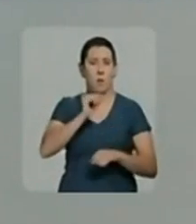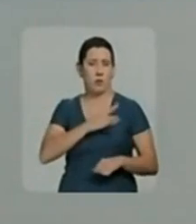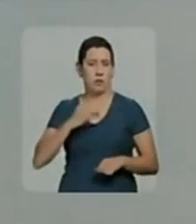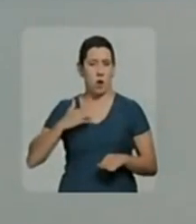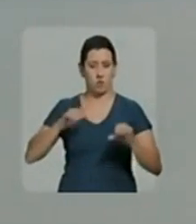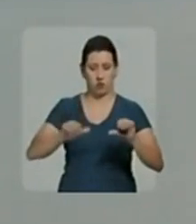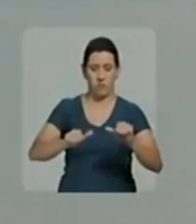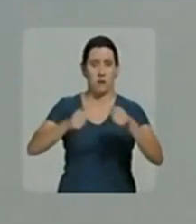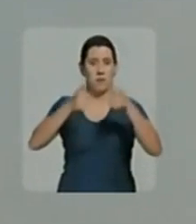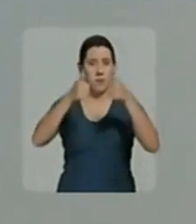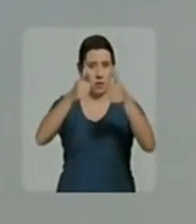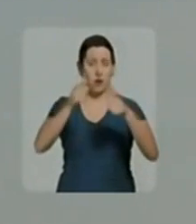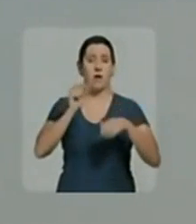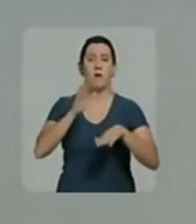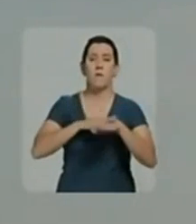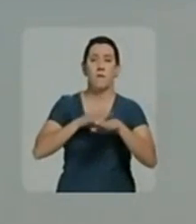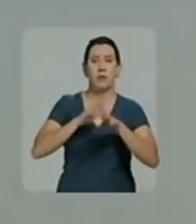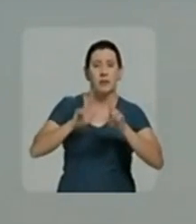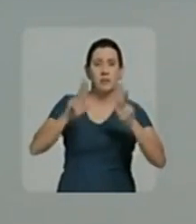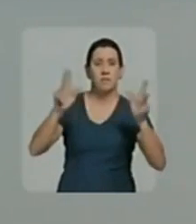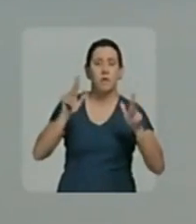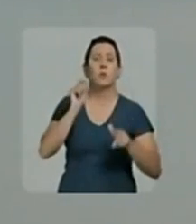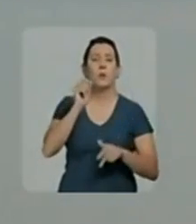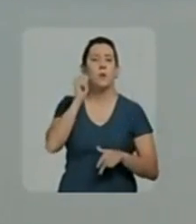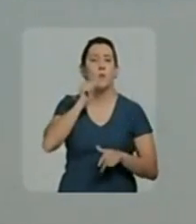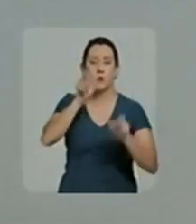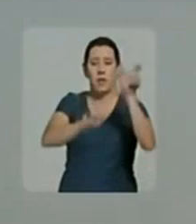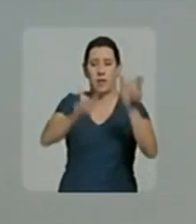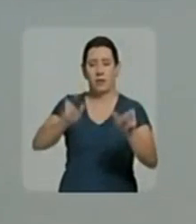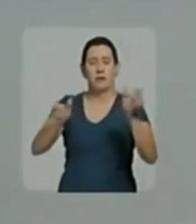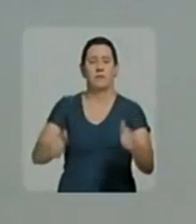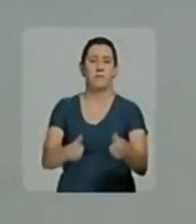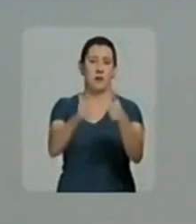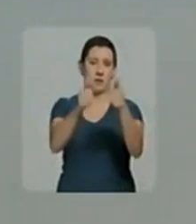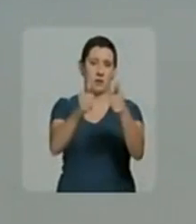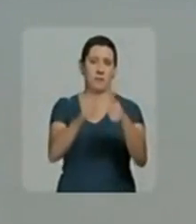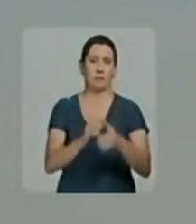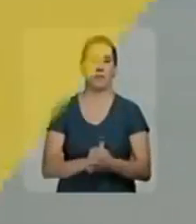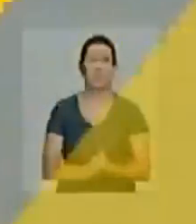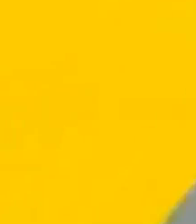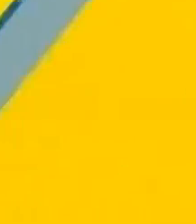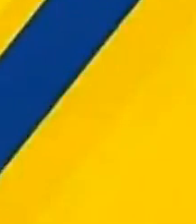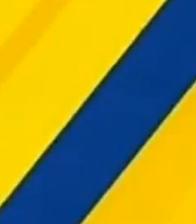São Paulo sair do vermelho. Fazendo diferente, dá para fazer a vida das mulheres ser melhor.